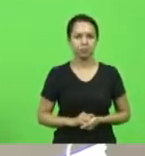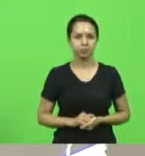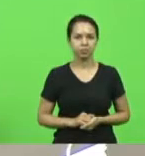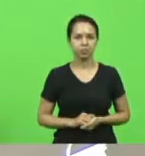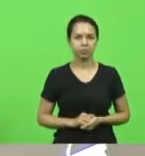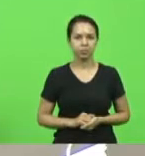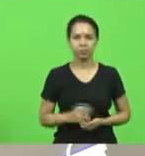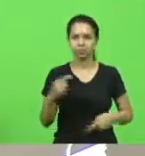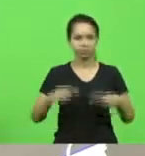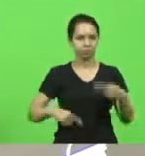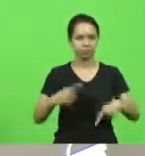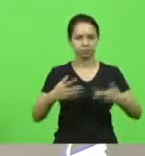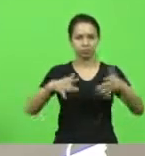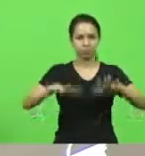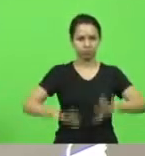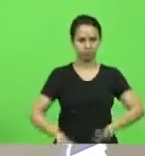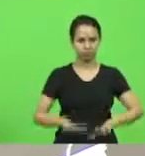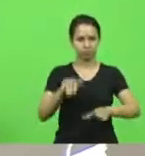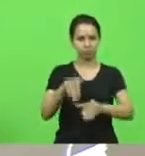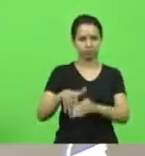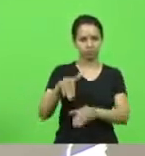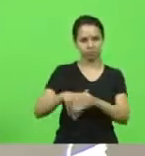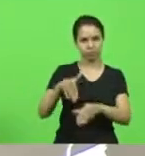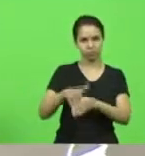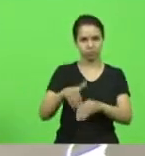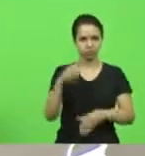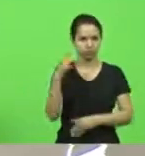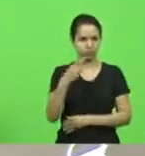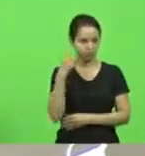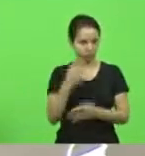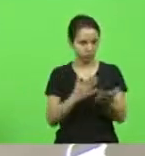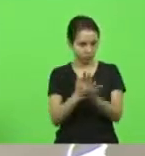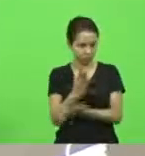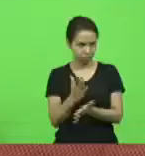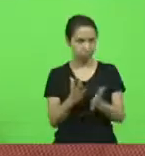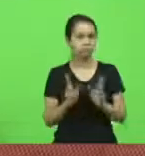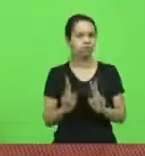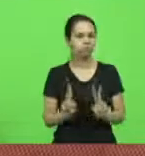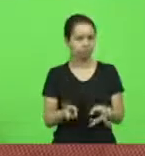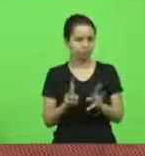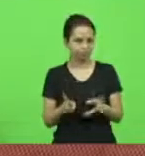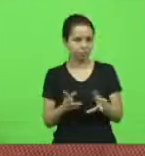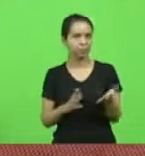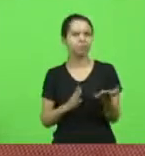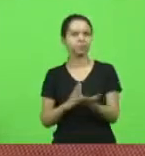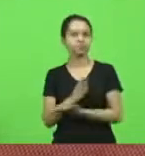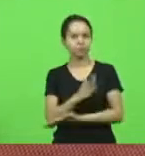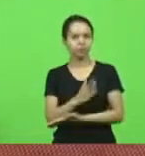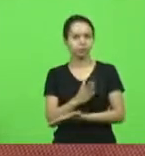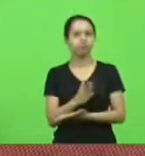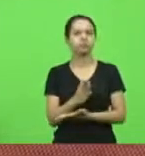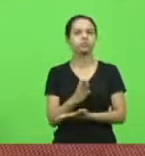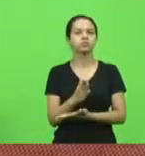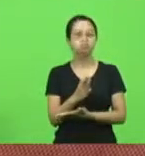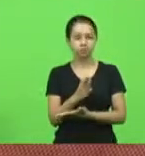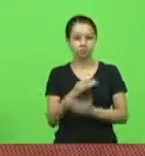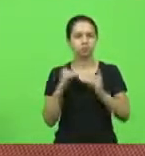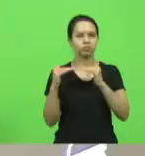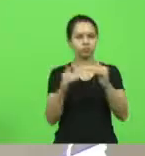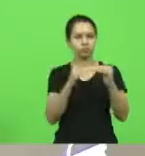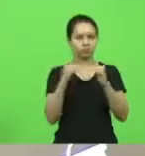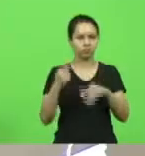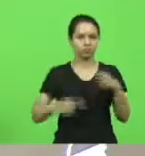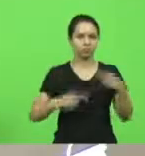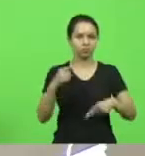Não havendo quem queira discutir, em votação, deputados que aprovam permaneçam como se encontram. Aprovado por unanimidade. Discussão e